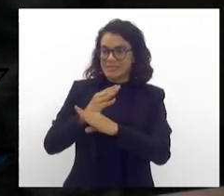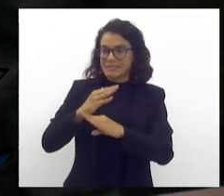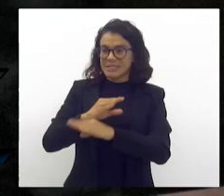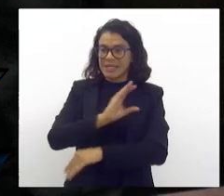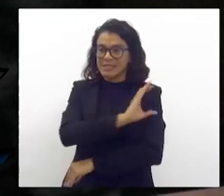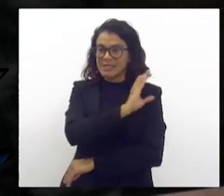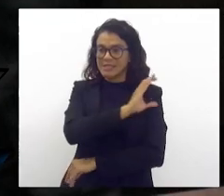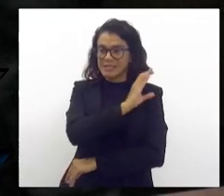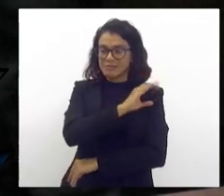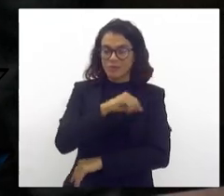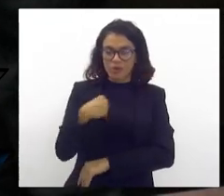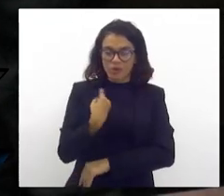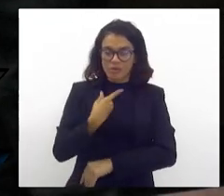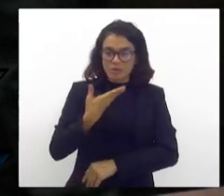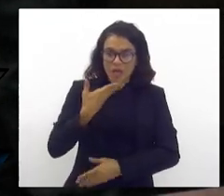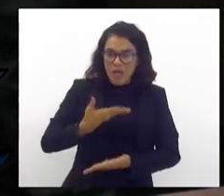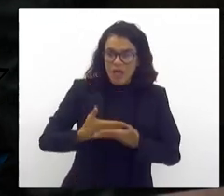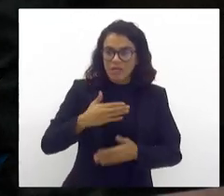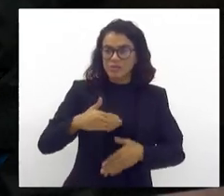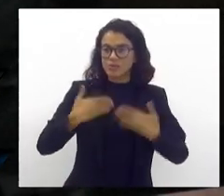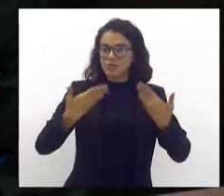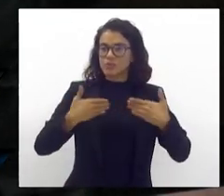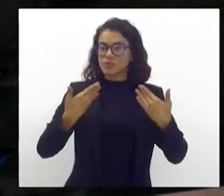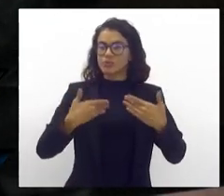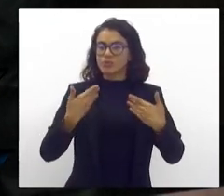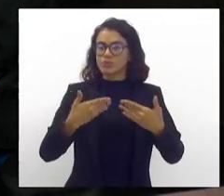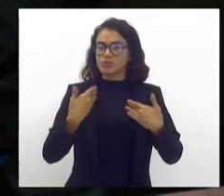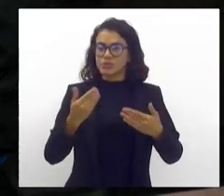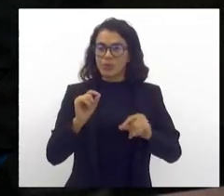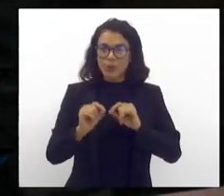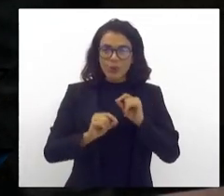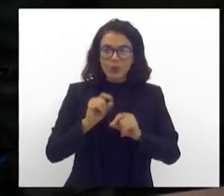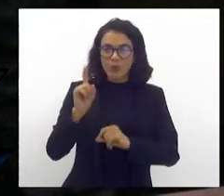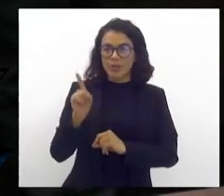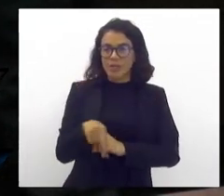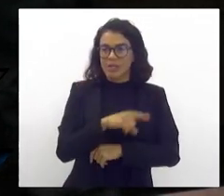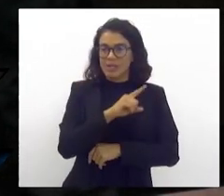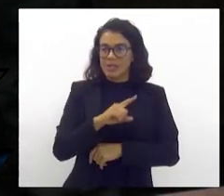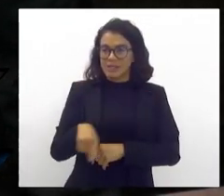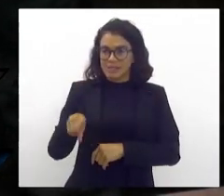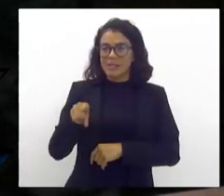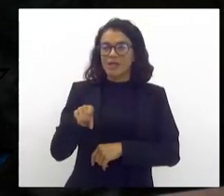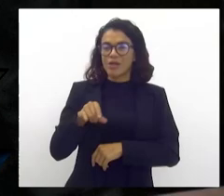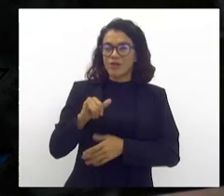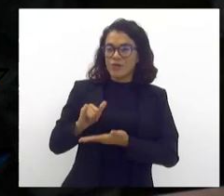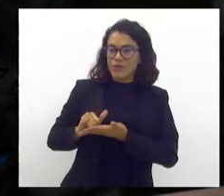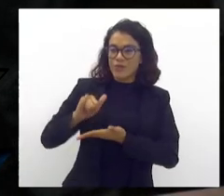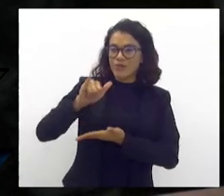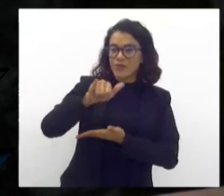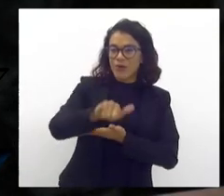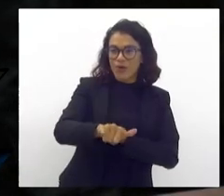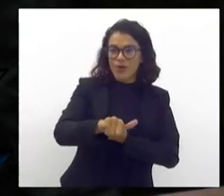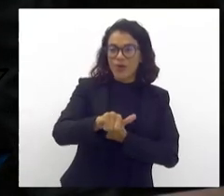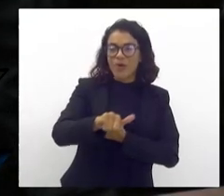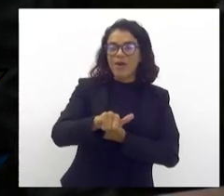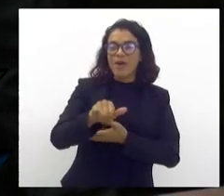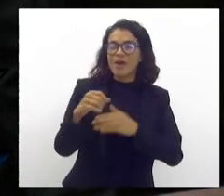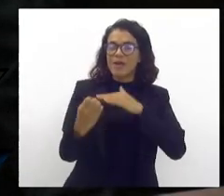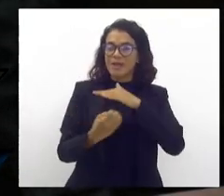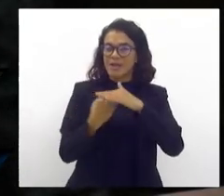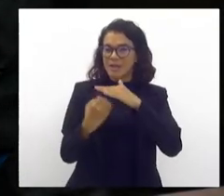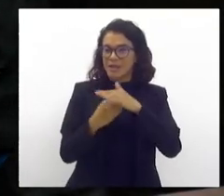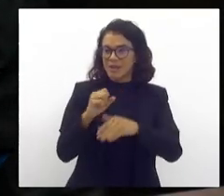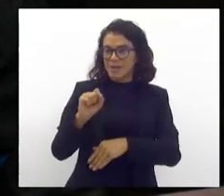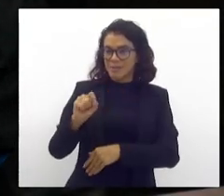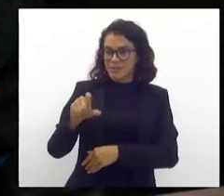fomos surpreendidos na última sexta-feira com o cancelamento dos voos da empresa Azul para